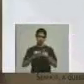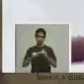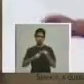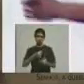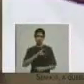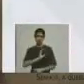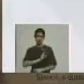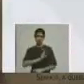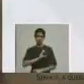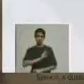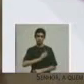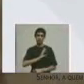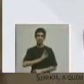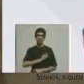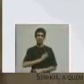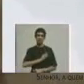formação da Bíblia.